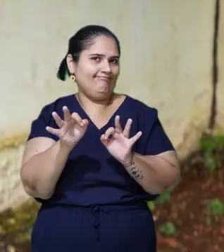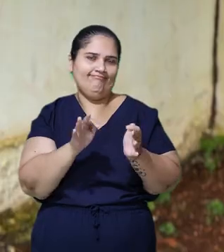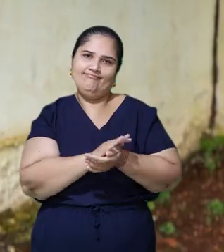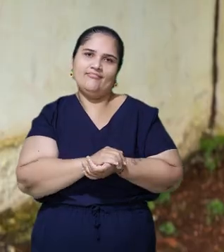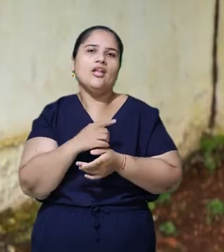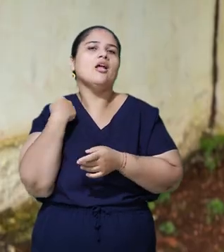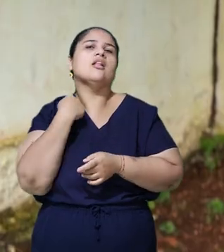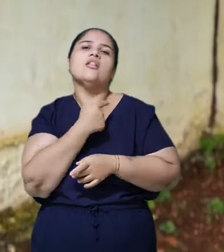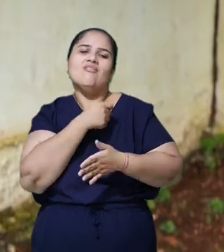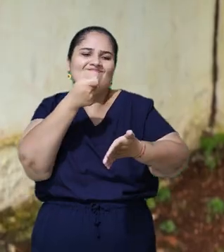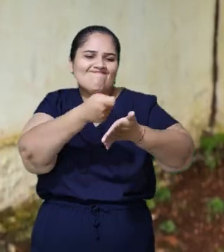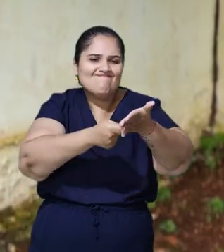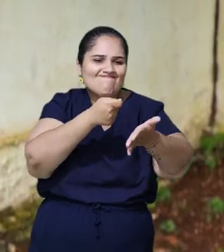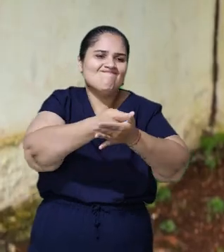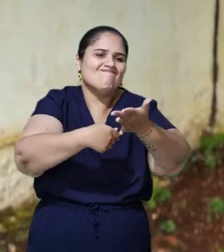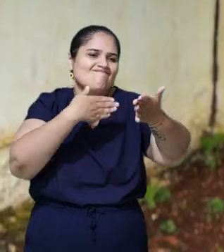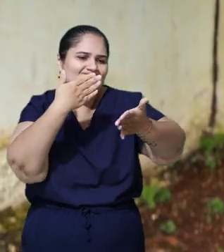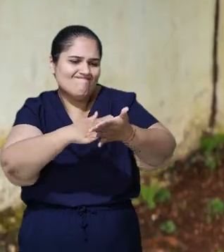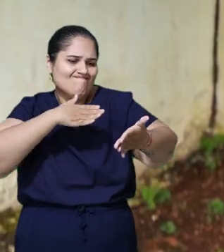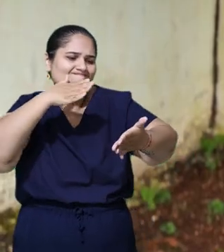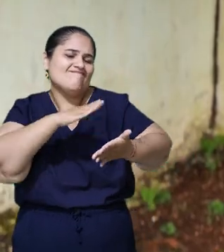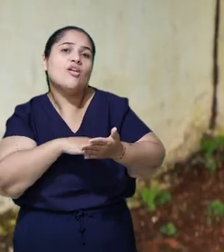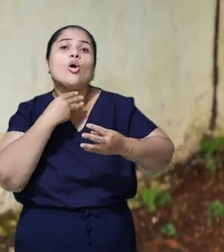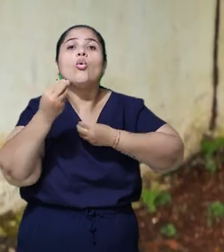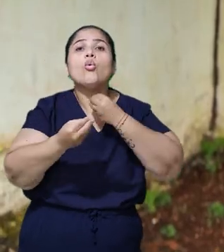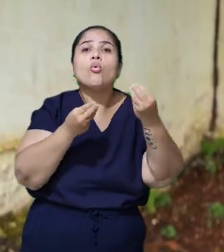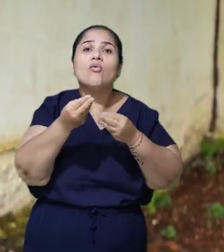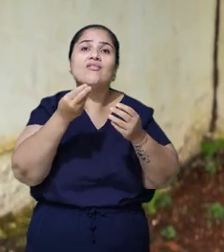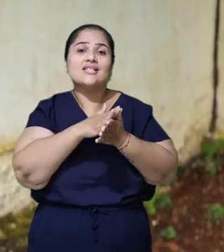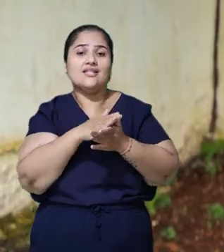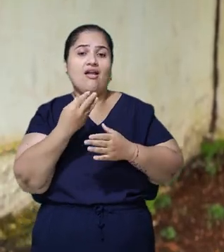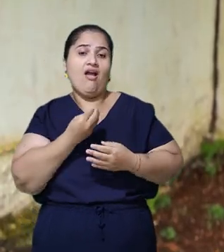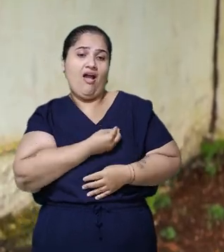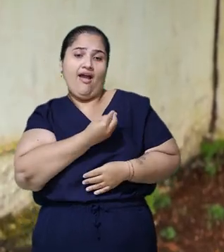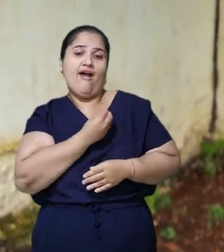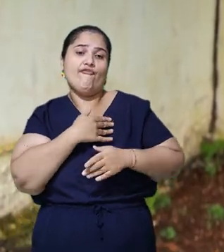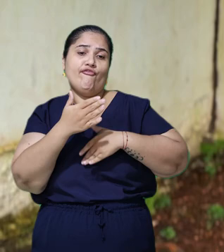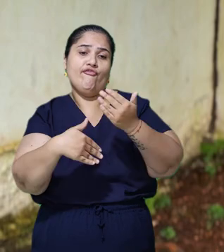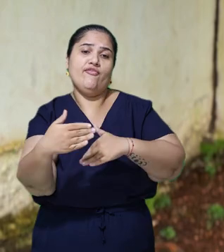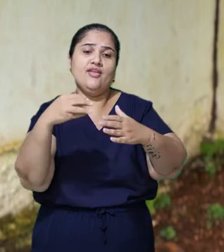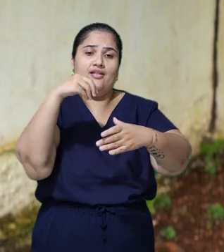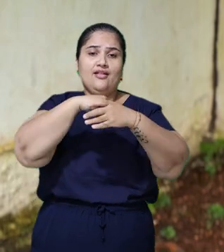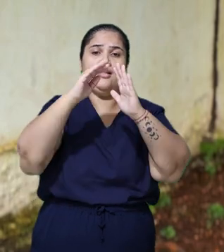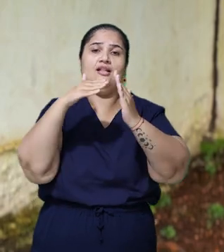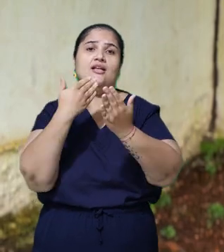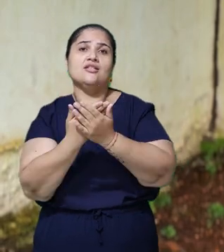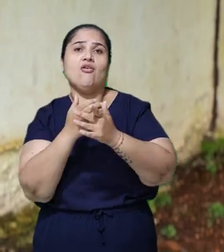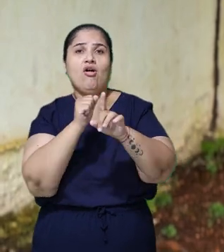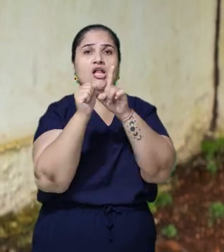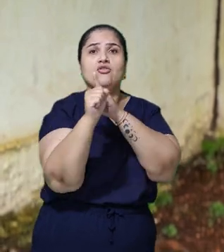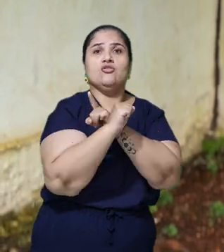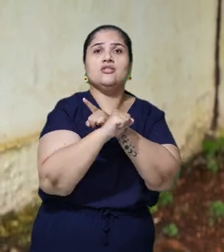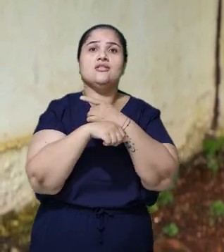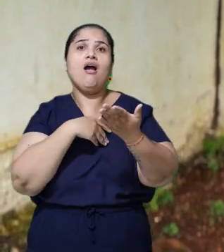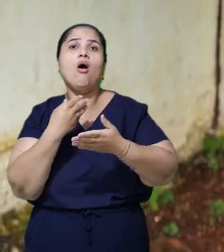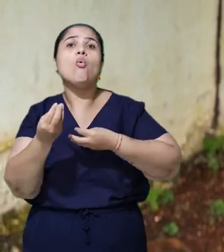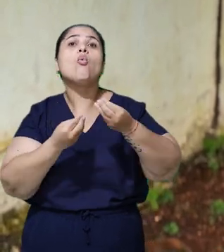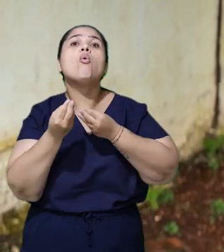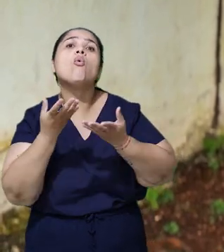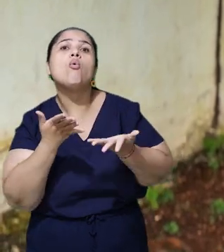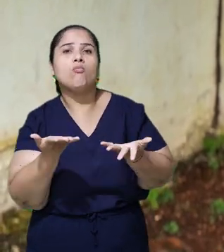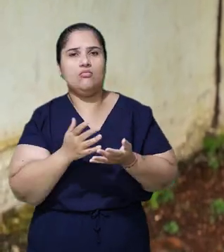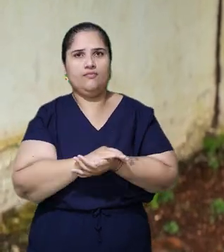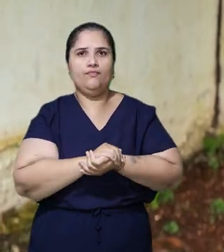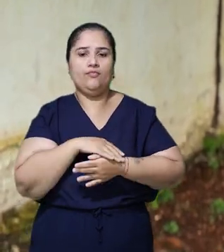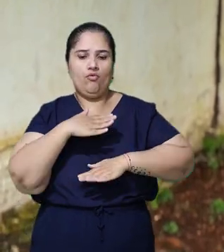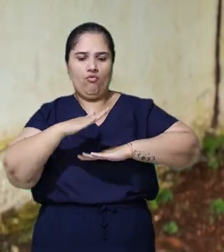dilemas, desafios de como vai ser a vida dessa criança na escola, a vida social, o tratamento e todo o desenvolvimento